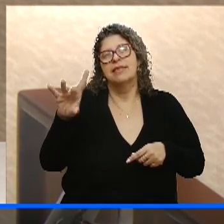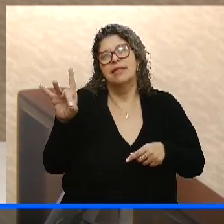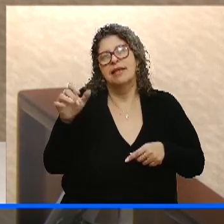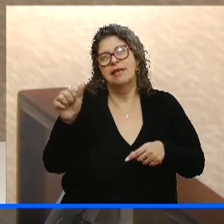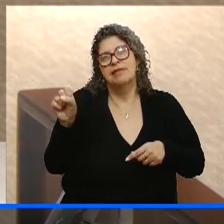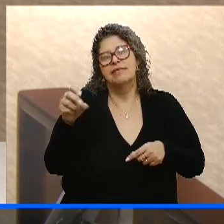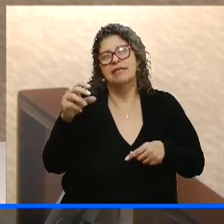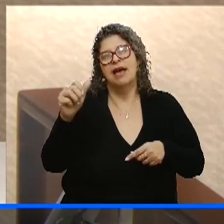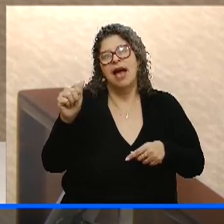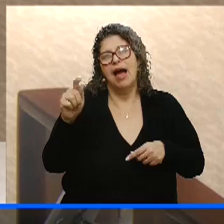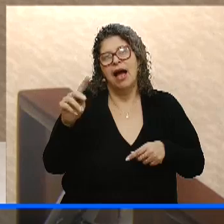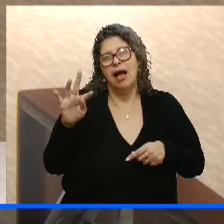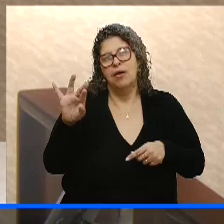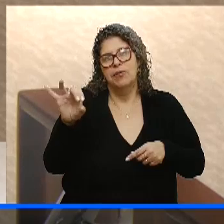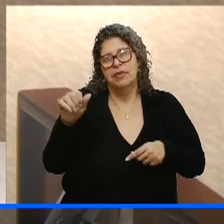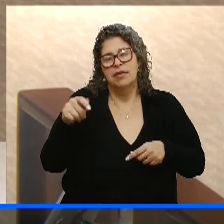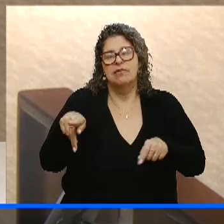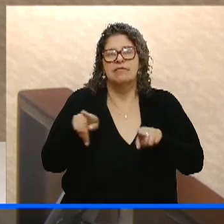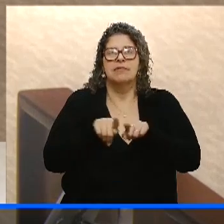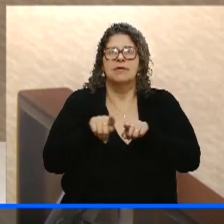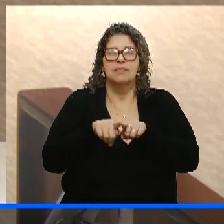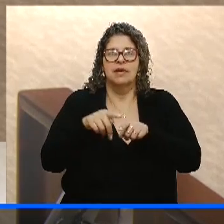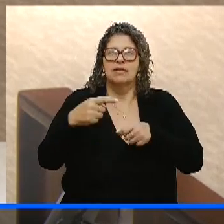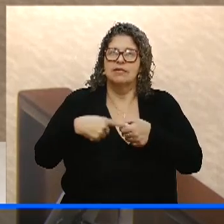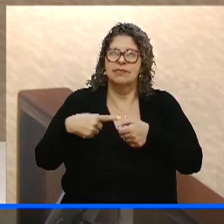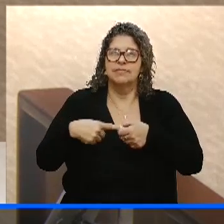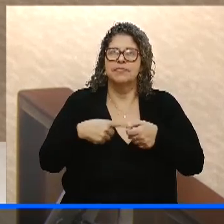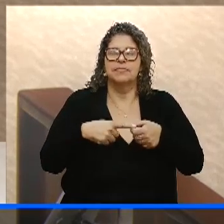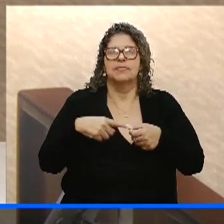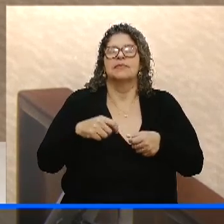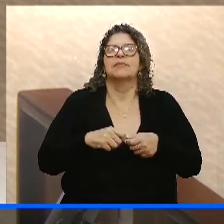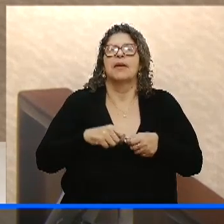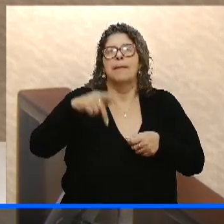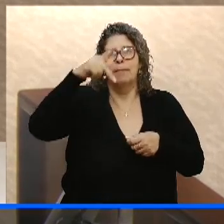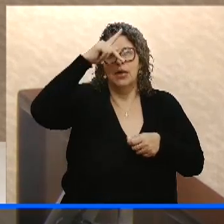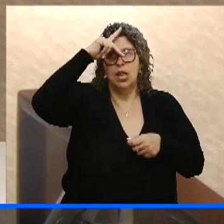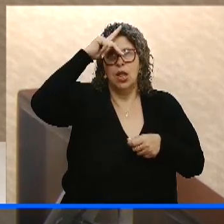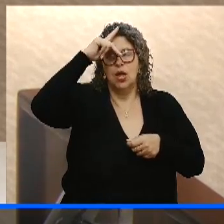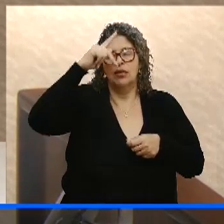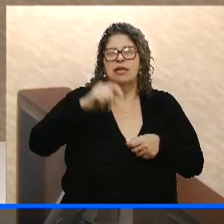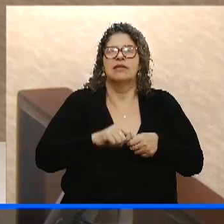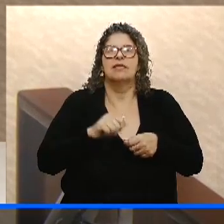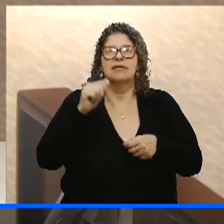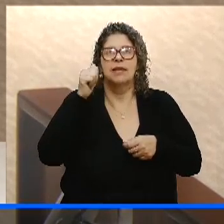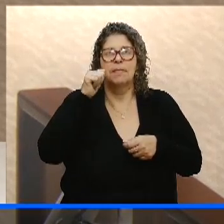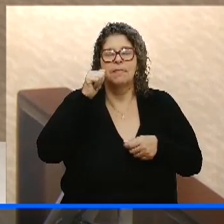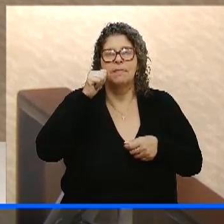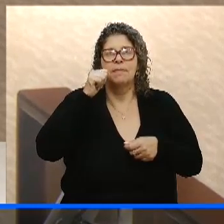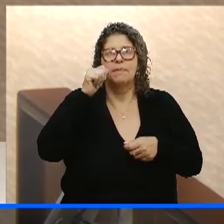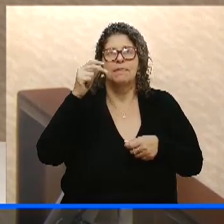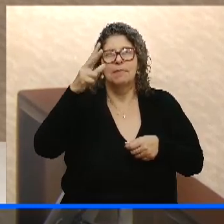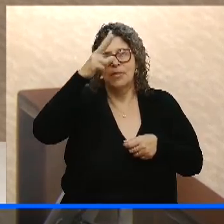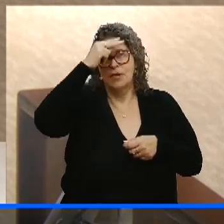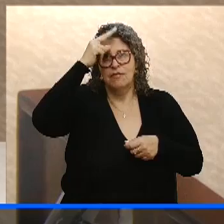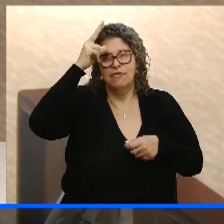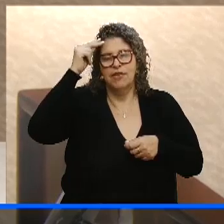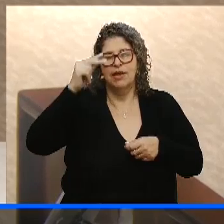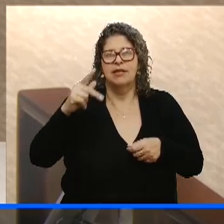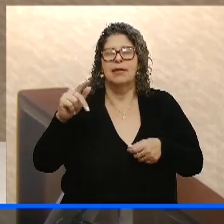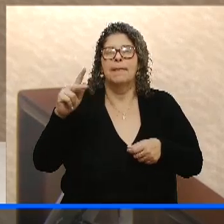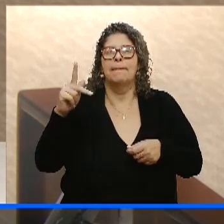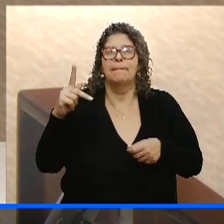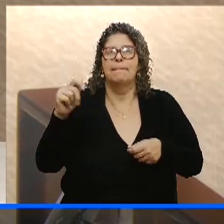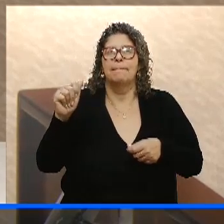perdomo pelotas da prefeita paula mascarenhas amiga de muito tempo